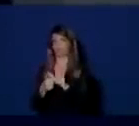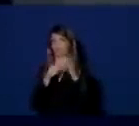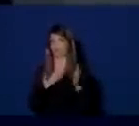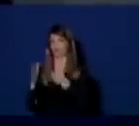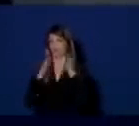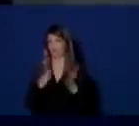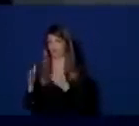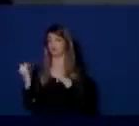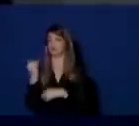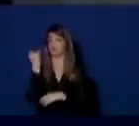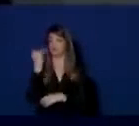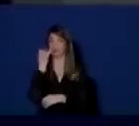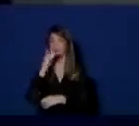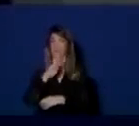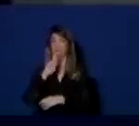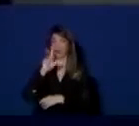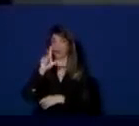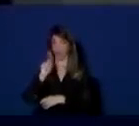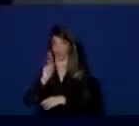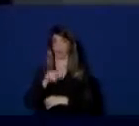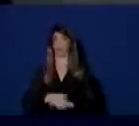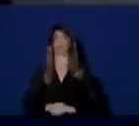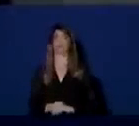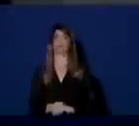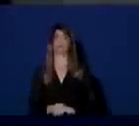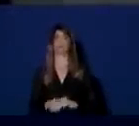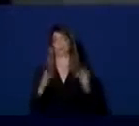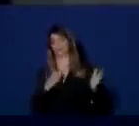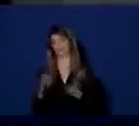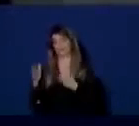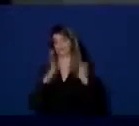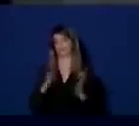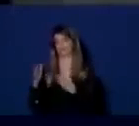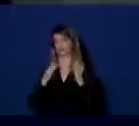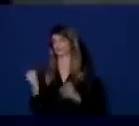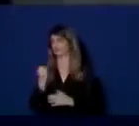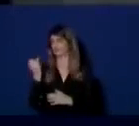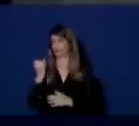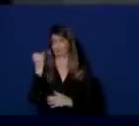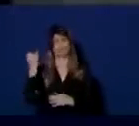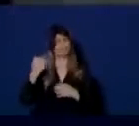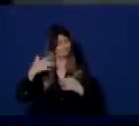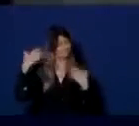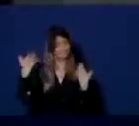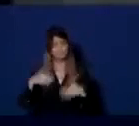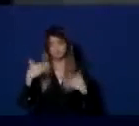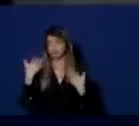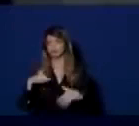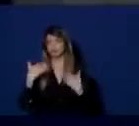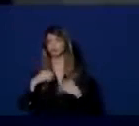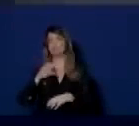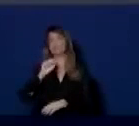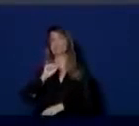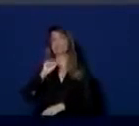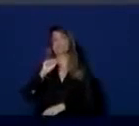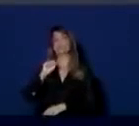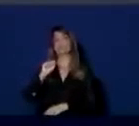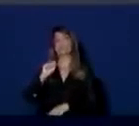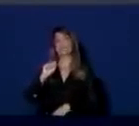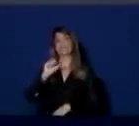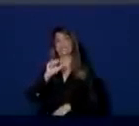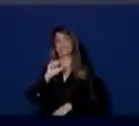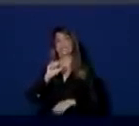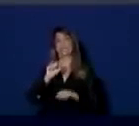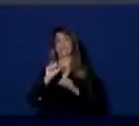para burro, ao contrário do que o livro-texto diz, fluxo importa para burro, e securities, ativos